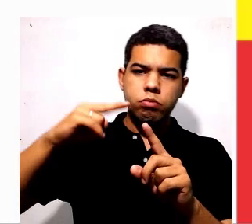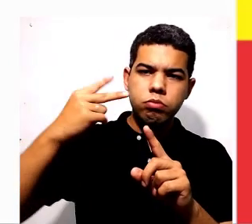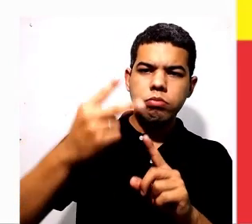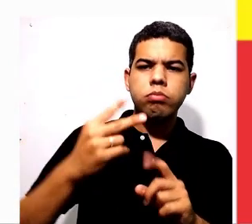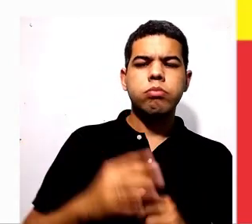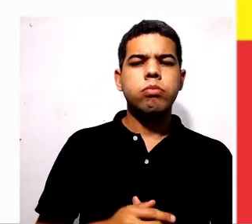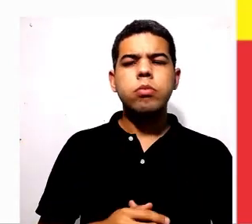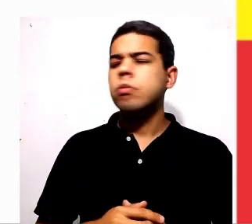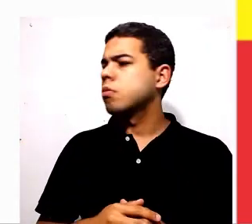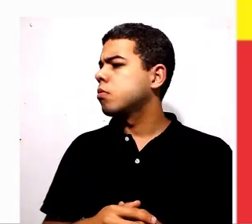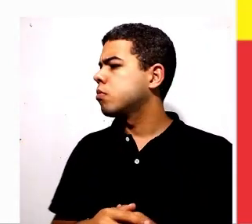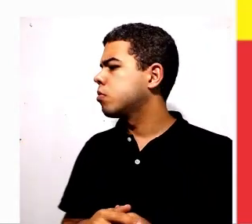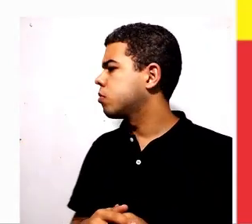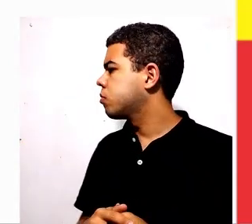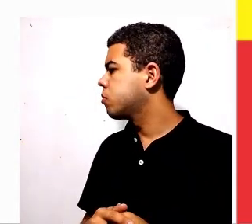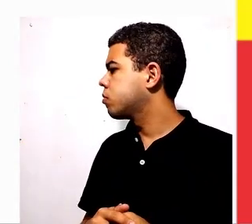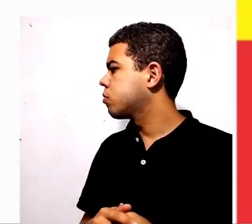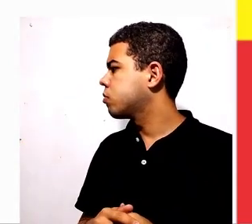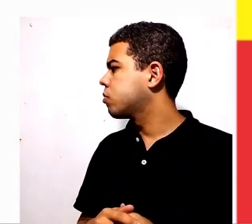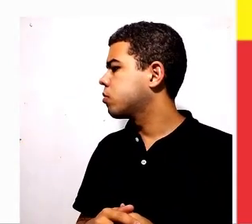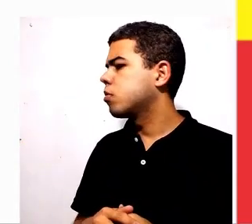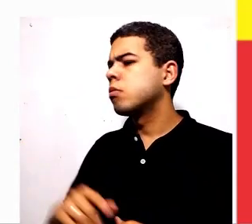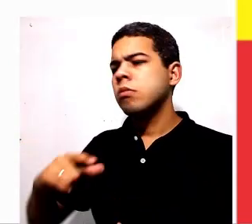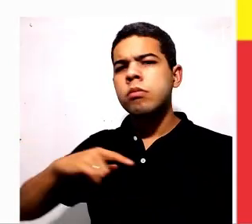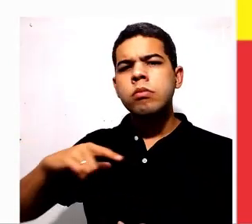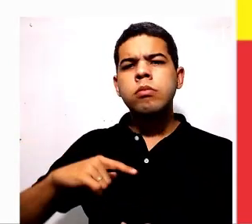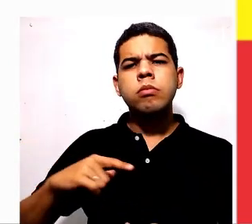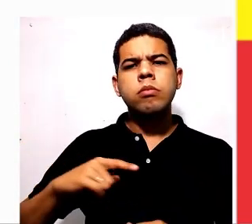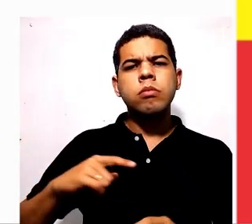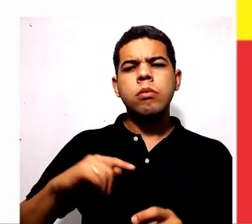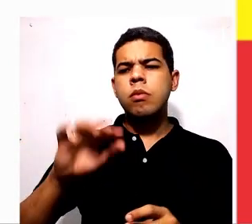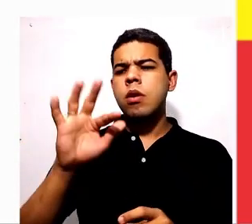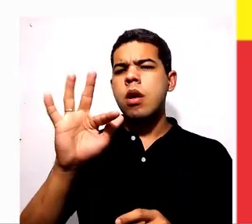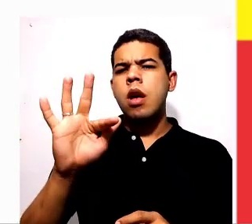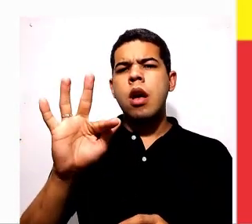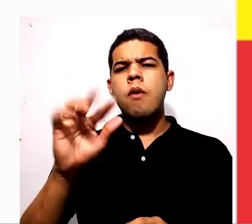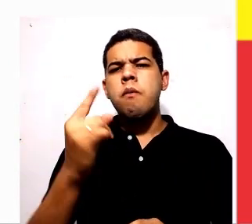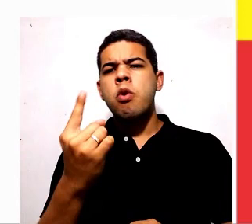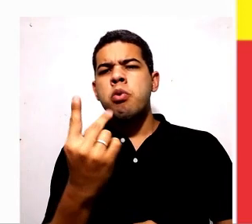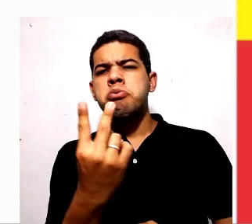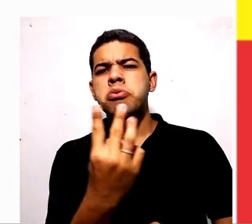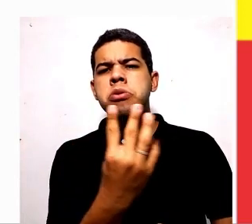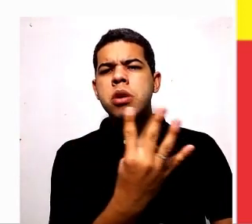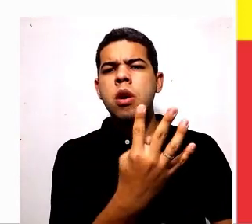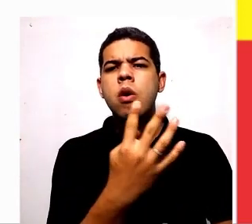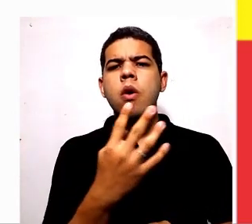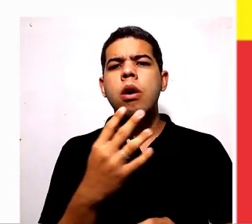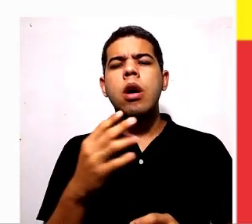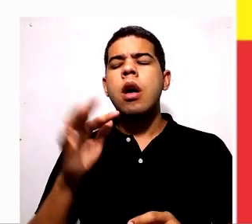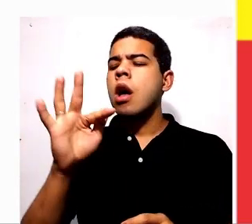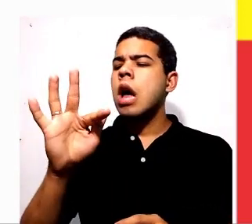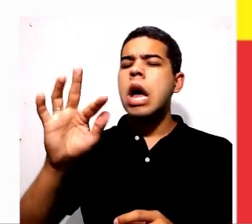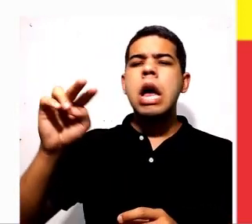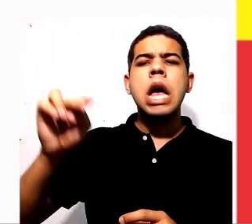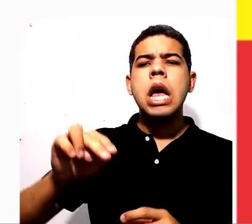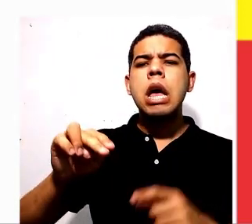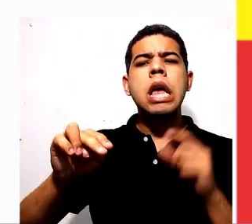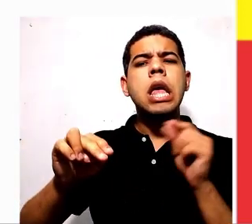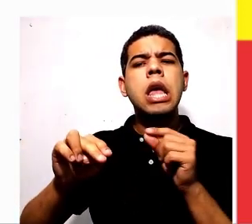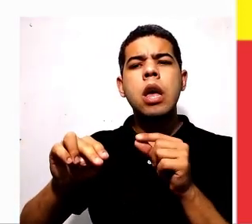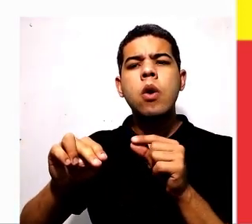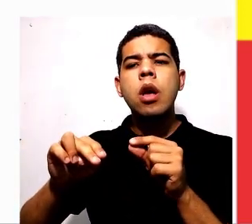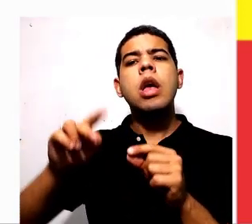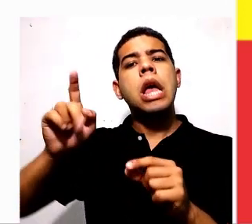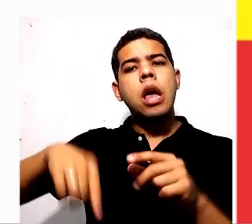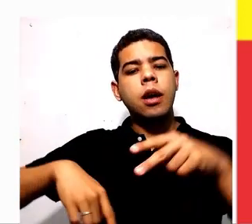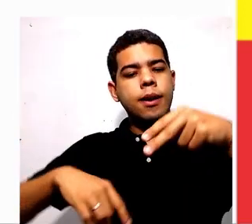F4, 4 ao quadrado. F3, 3 ao quadrado. F2, 2 ao quadrado. Fn, n ao quadrado. Então,